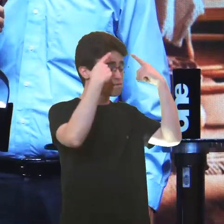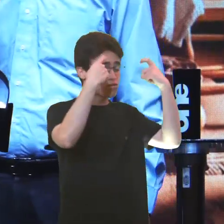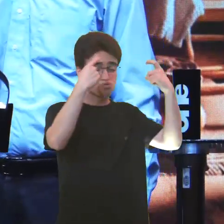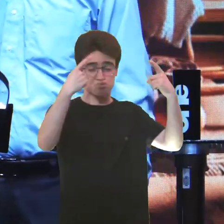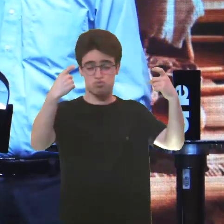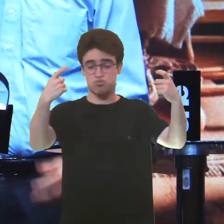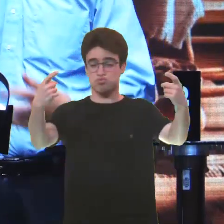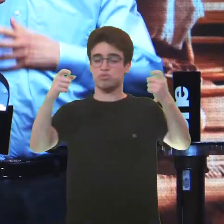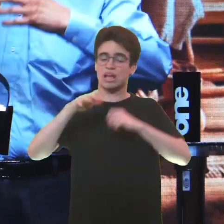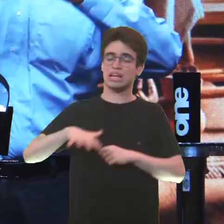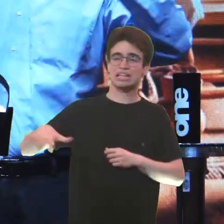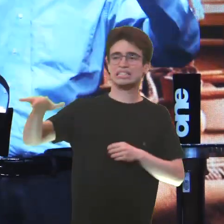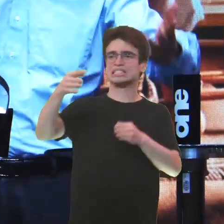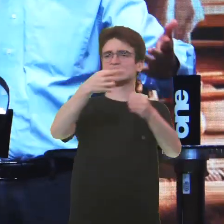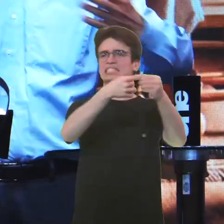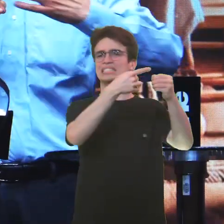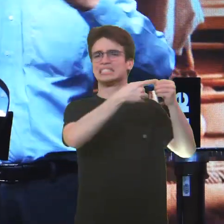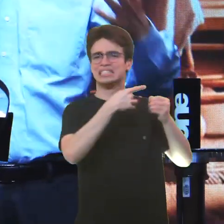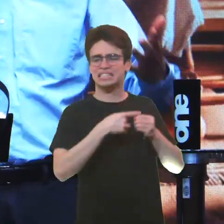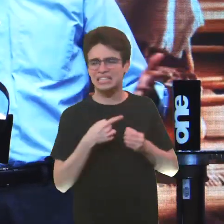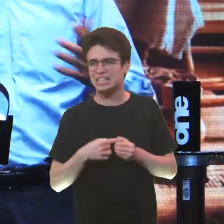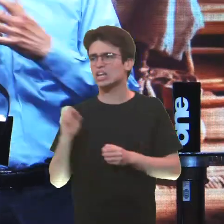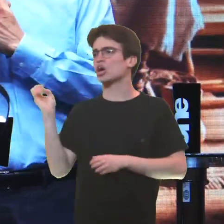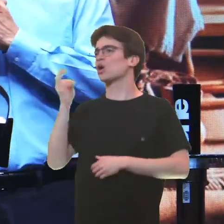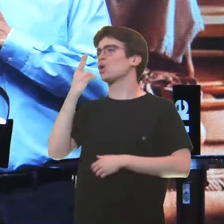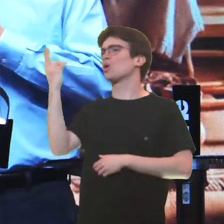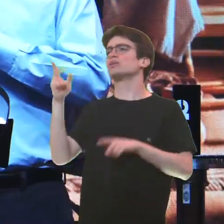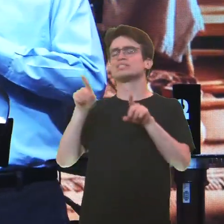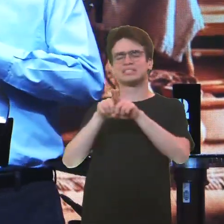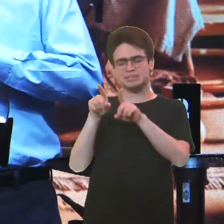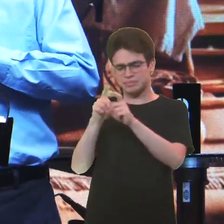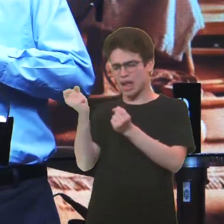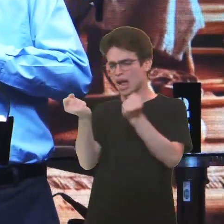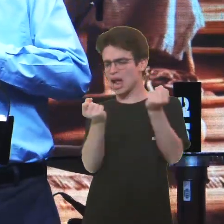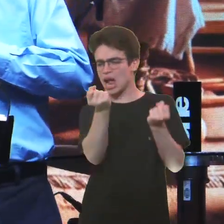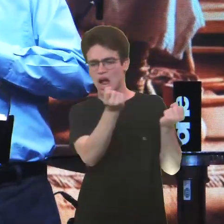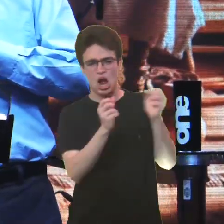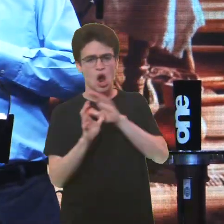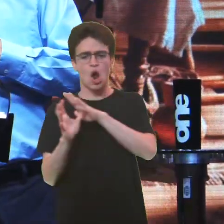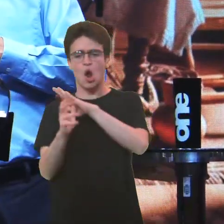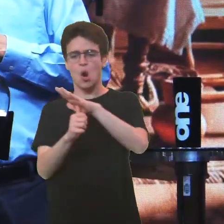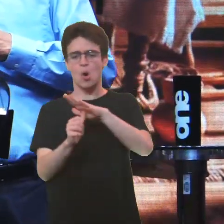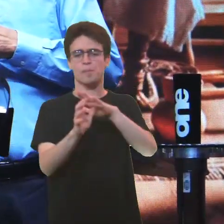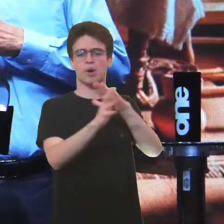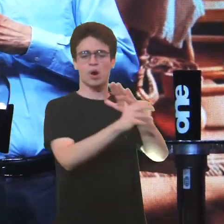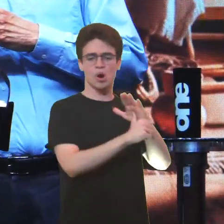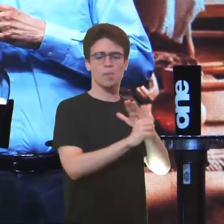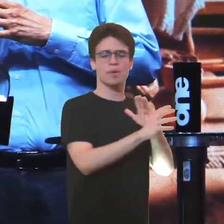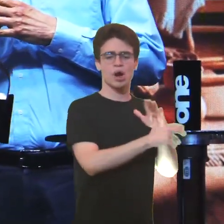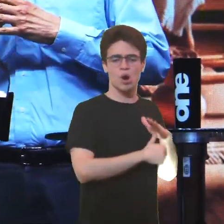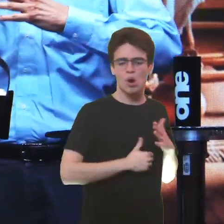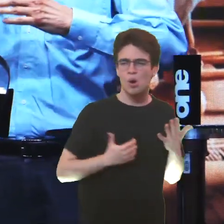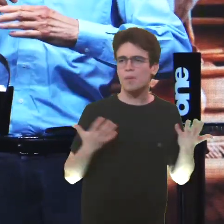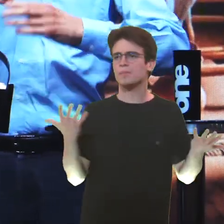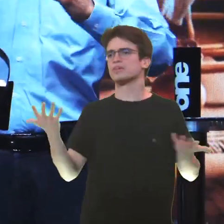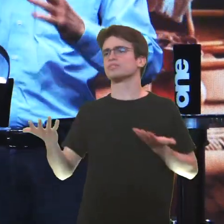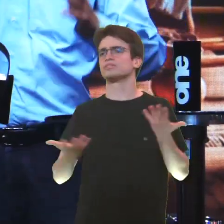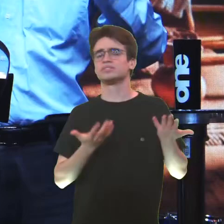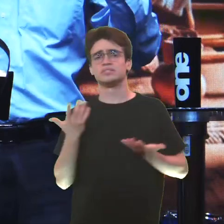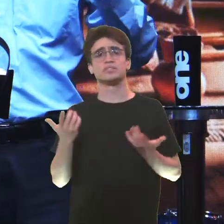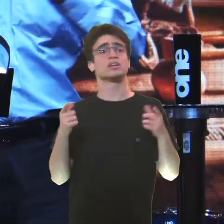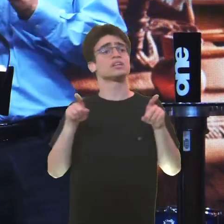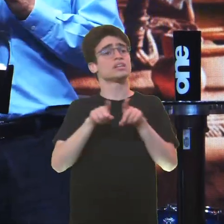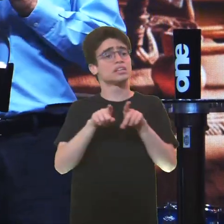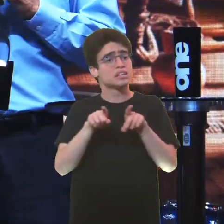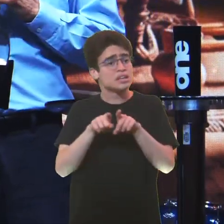nas cidades, o que haya problemas de tráfico de ou vehículos, que hajam problemas, por exemplo, com o trânsito dos veículos. porque al fin y al